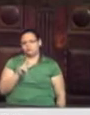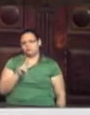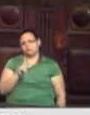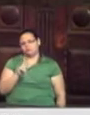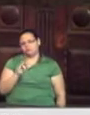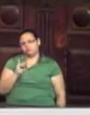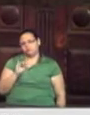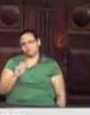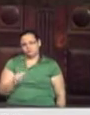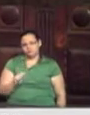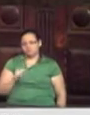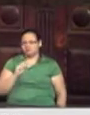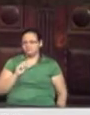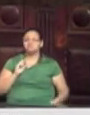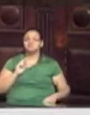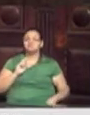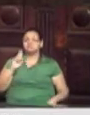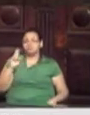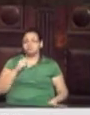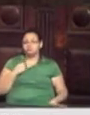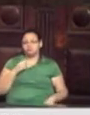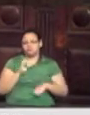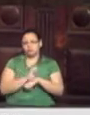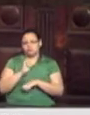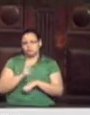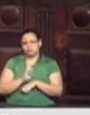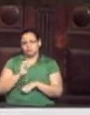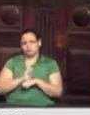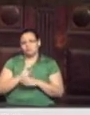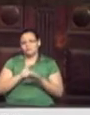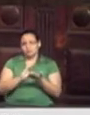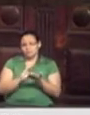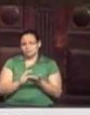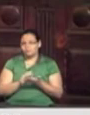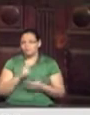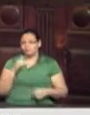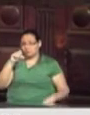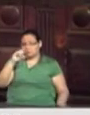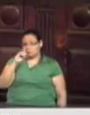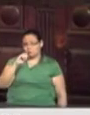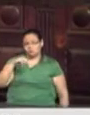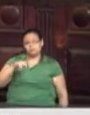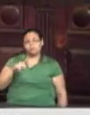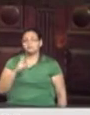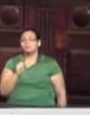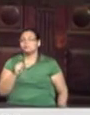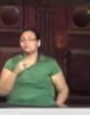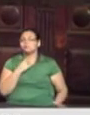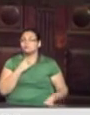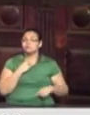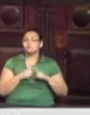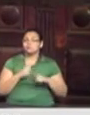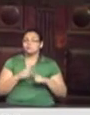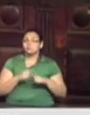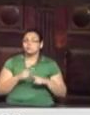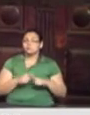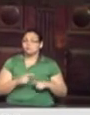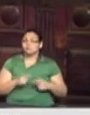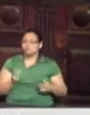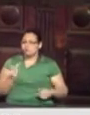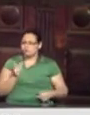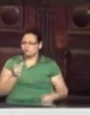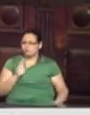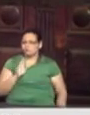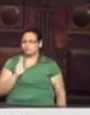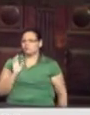geriu não foi o Estado, por que não pode gerir os 90 milhões dos saldos do bilhete único?